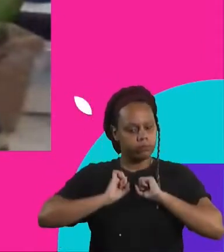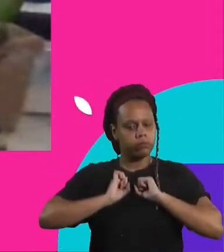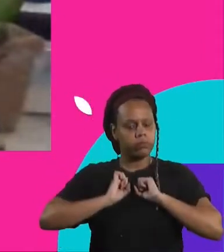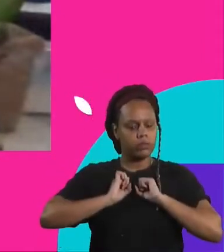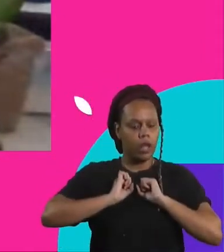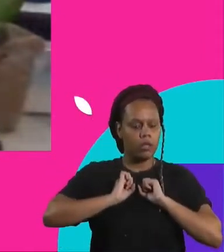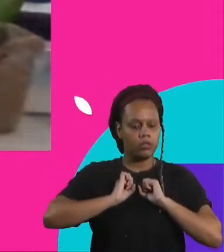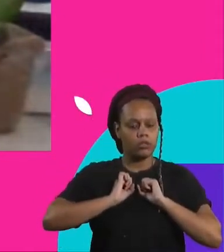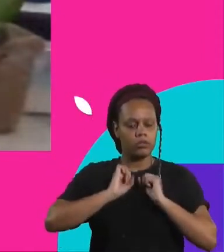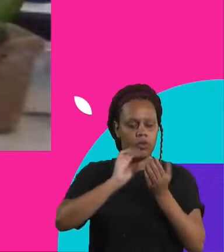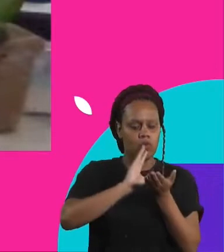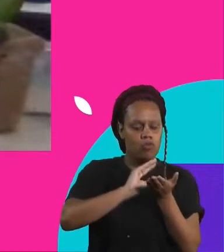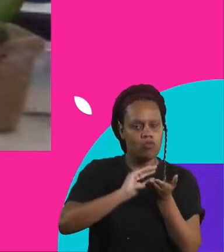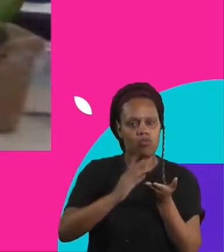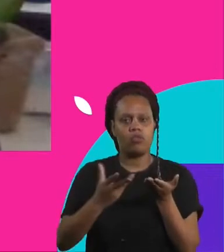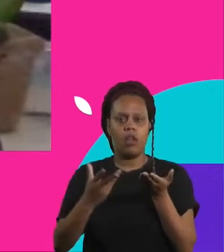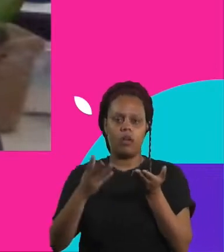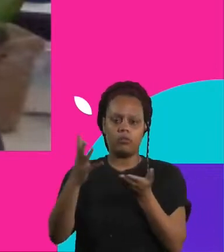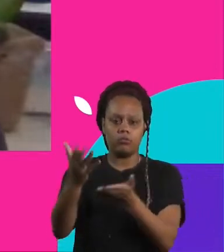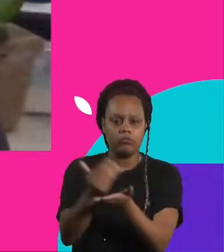analisar informações sobre a sua prática.